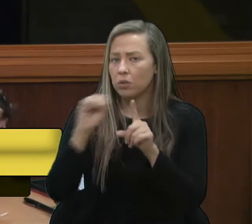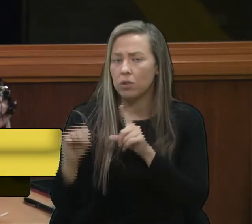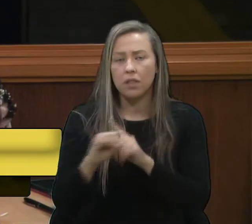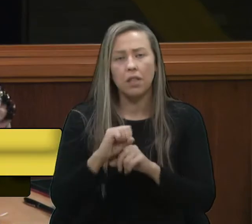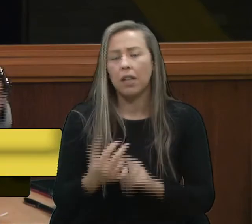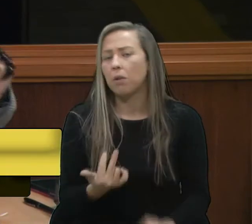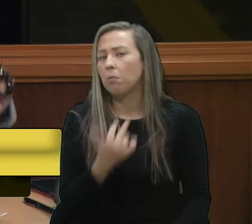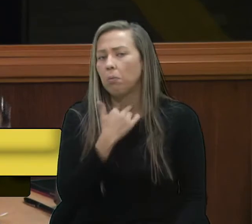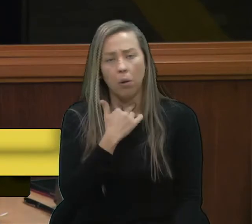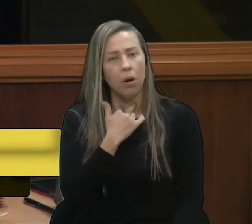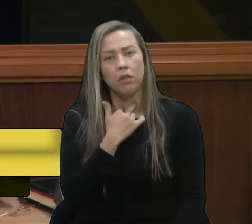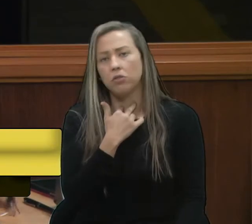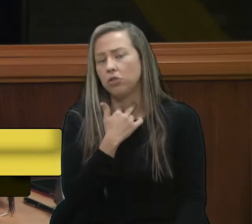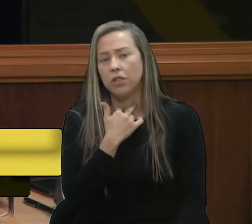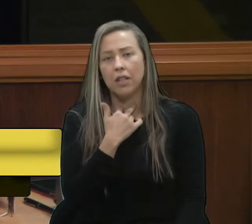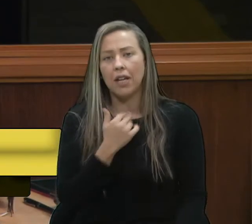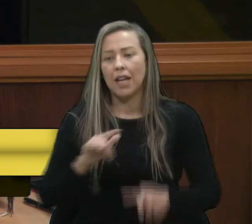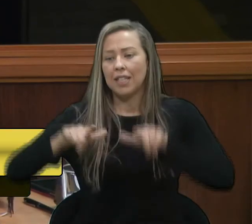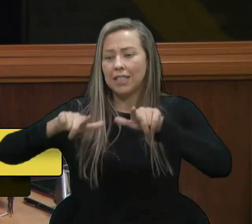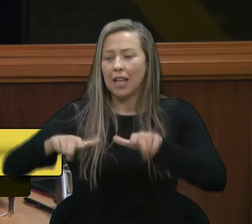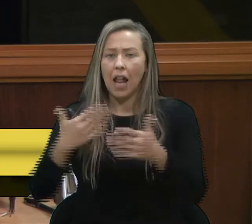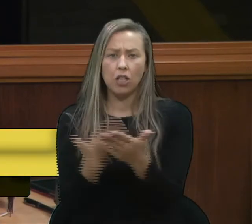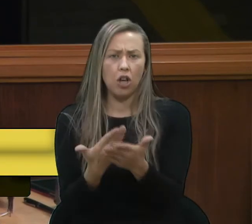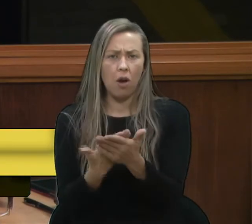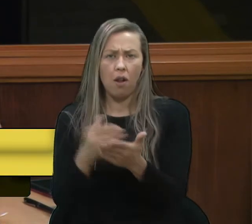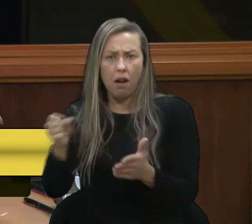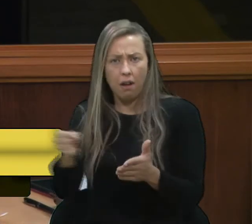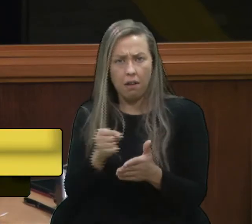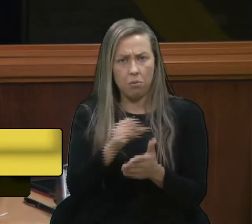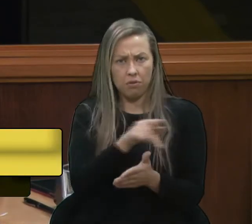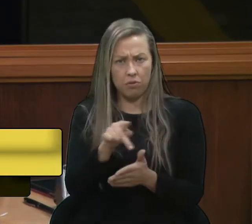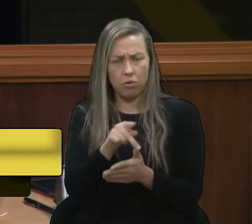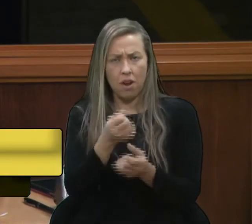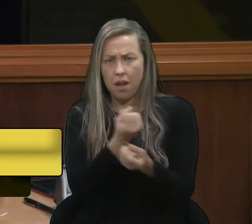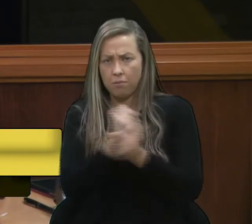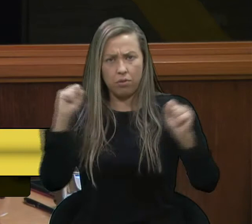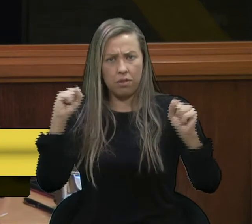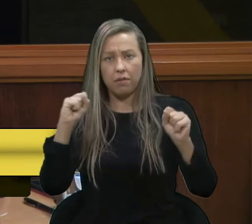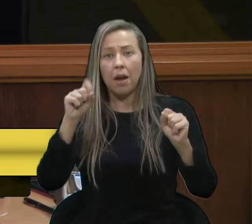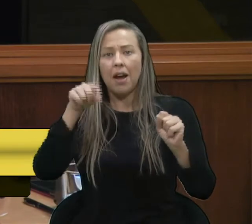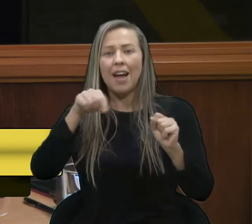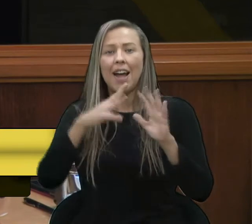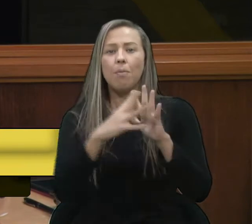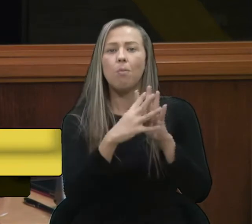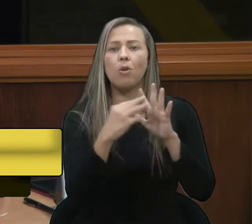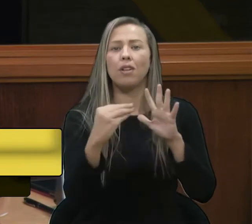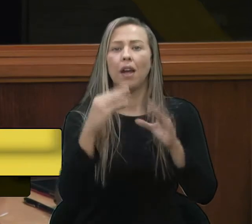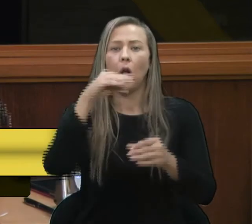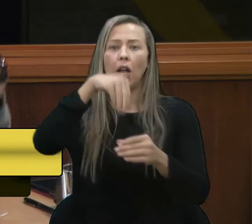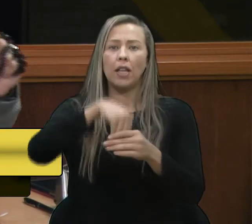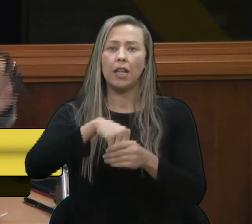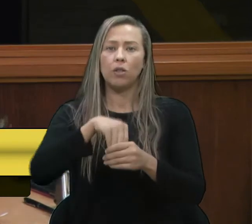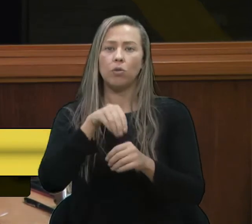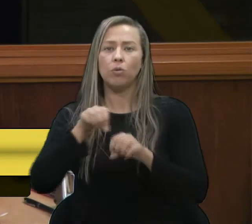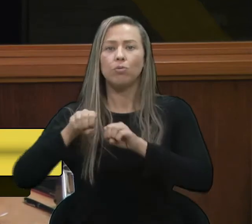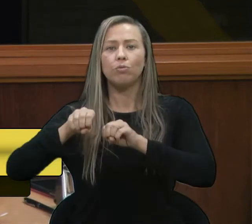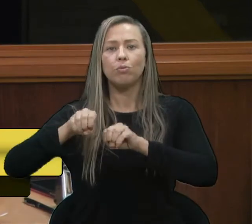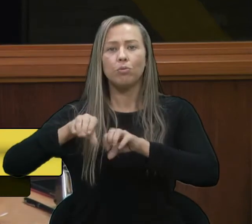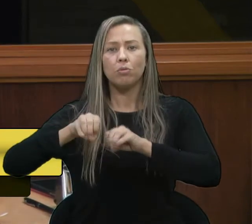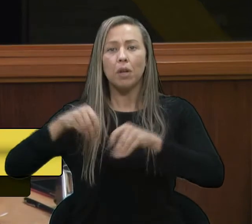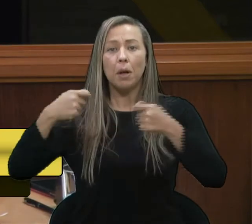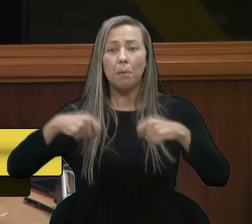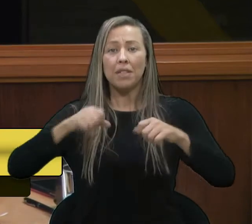não pode estar numa sala de aula. Volto a repetir, sala de aula tem que ser exemplo. Então, a gente tem que defender a classe